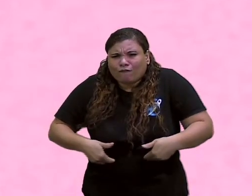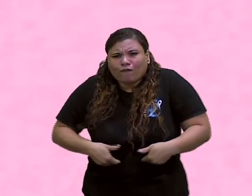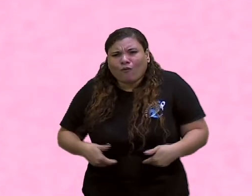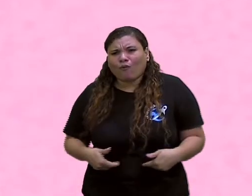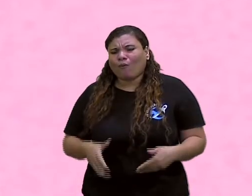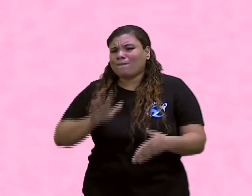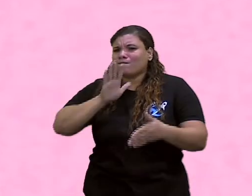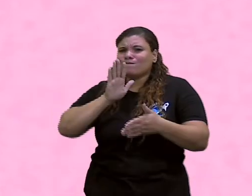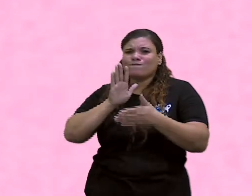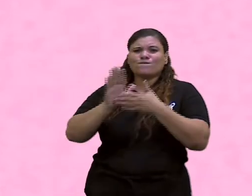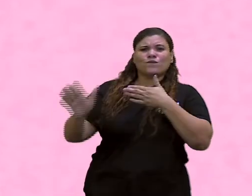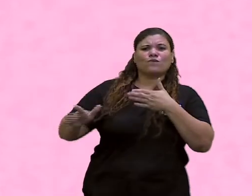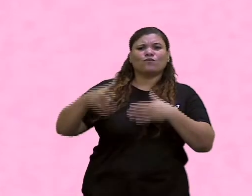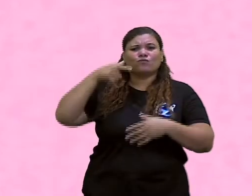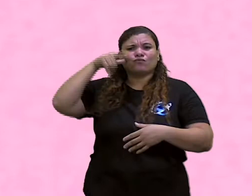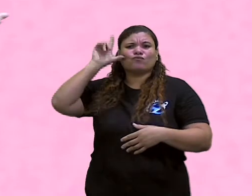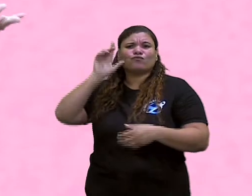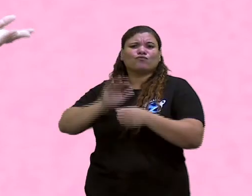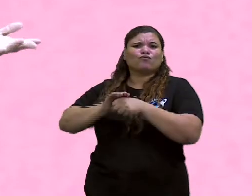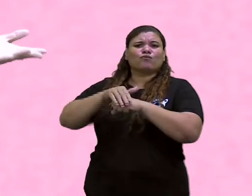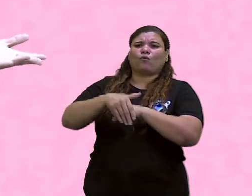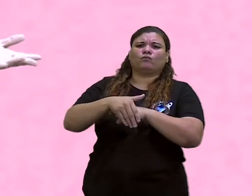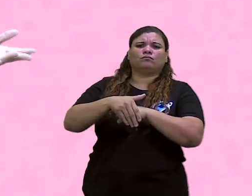noite rapidamente. Olha,